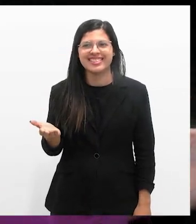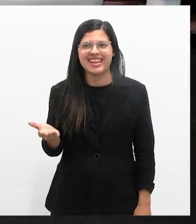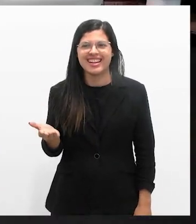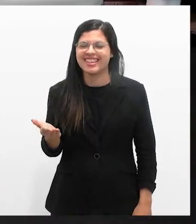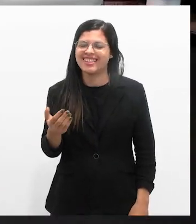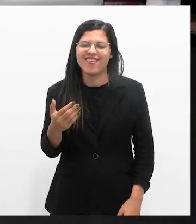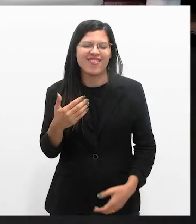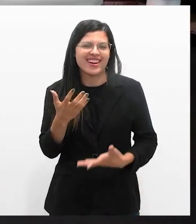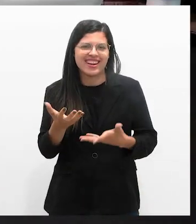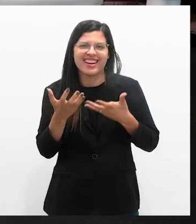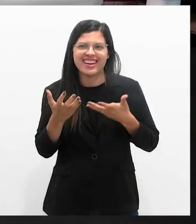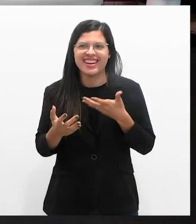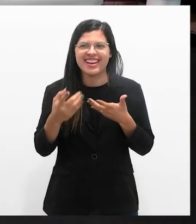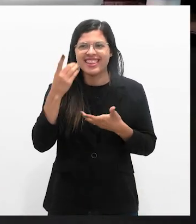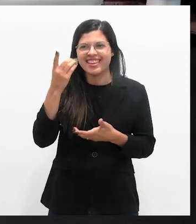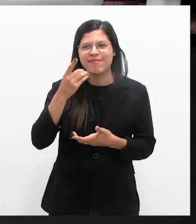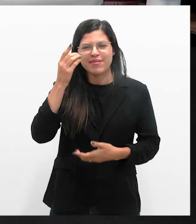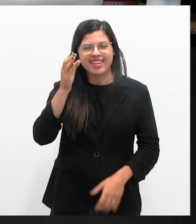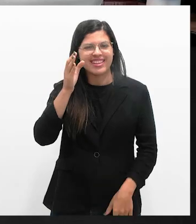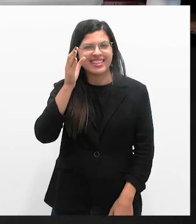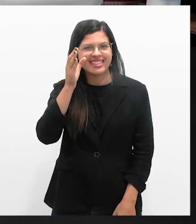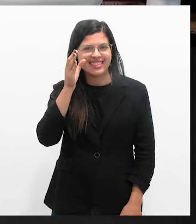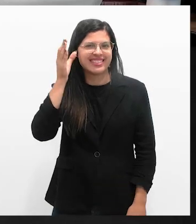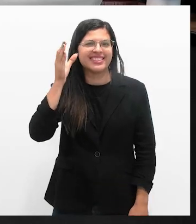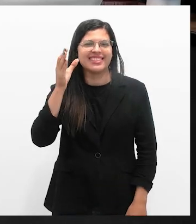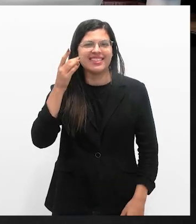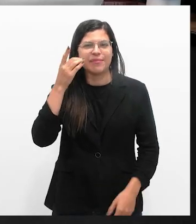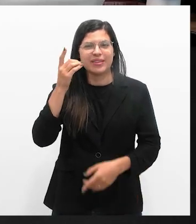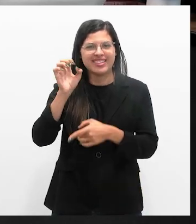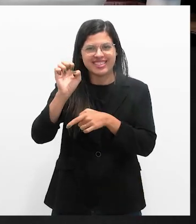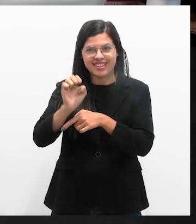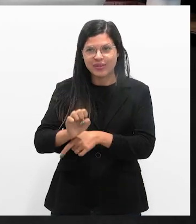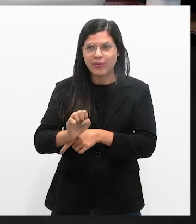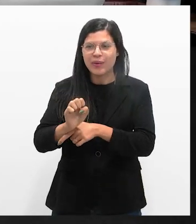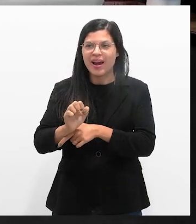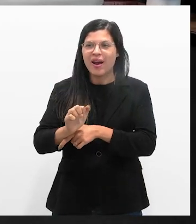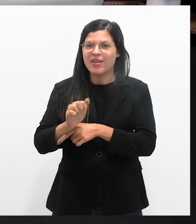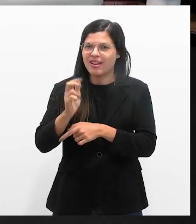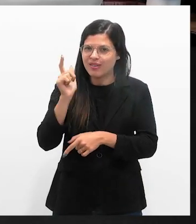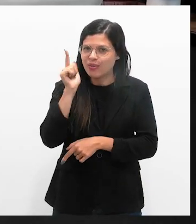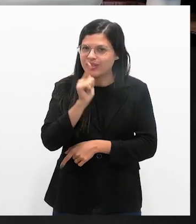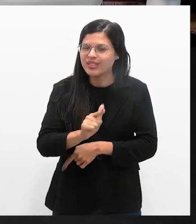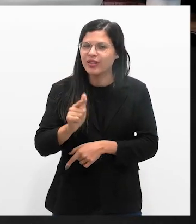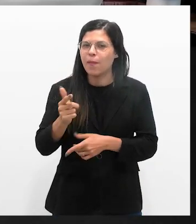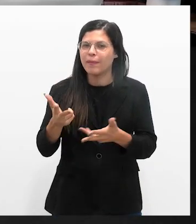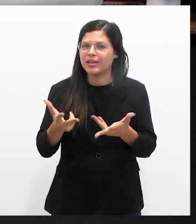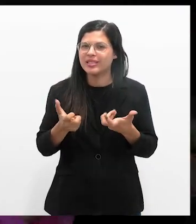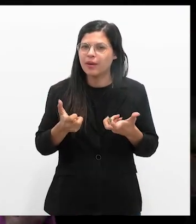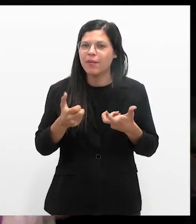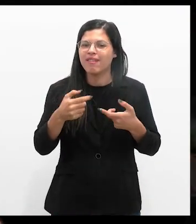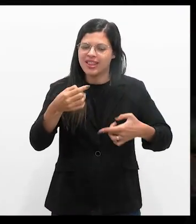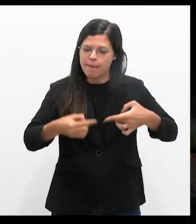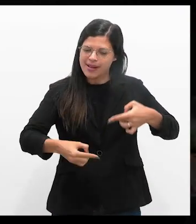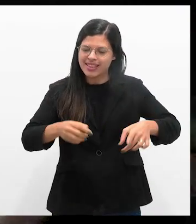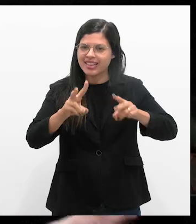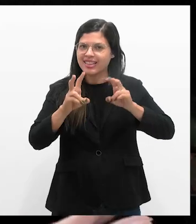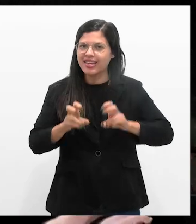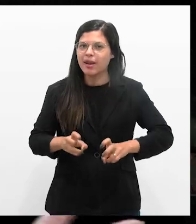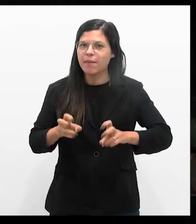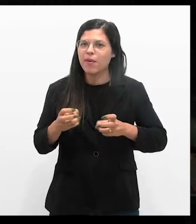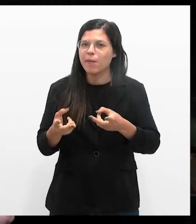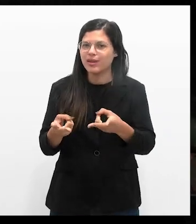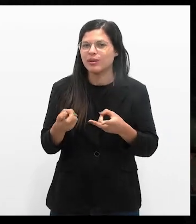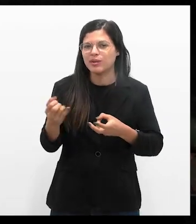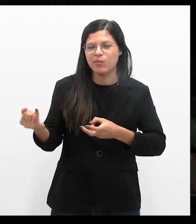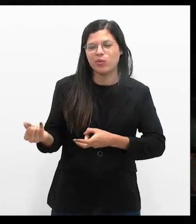Célia, Claudinha, foi um sonho de consumo meu. Eu queria muito Célia deputada estadual e ela me dignifica. Quando eu vejo Célia enfrentar determinados